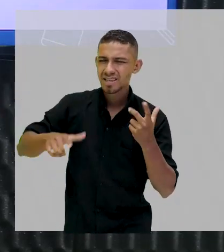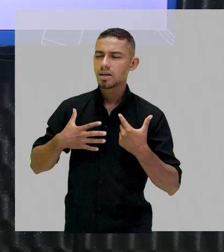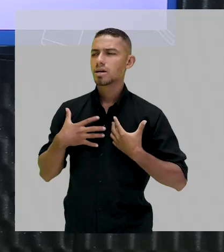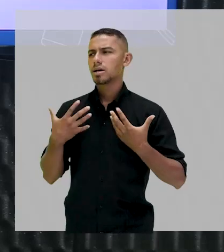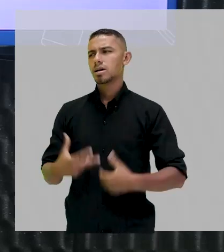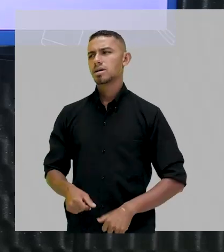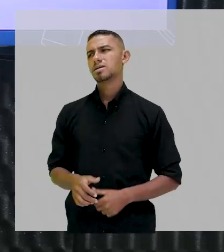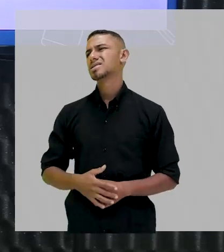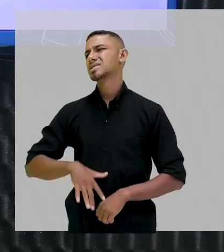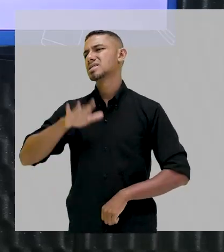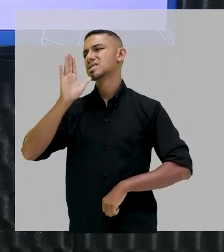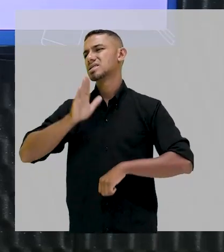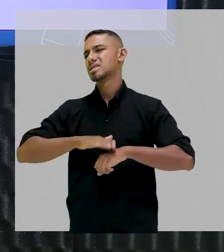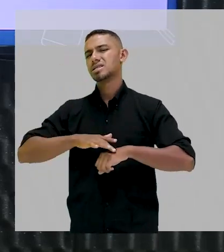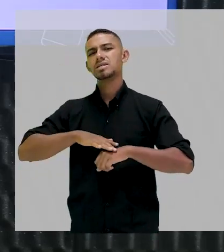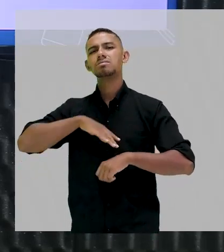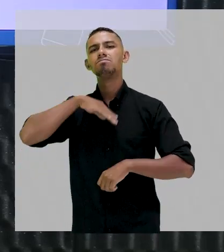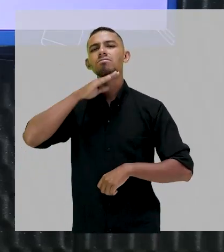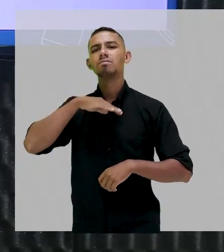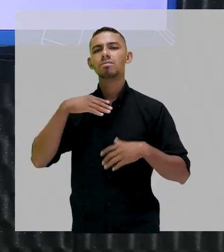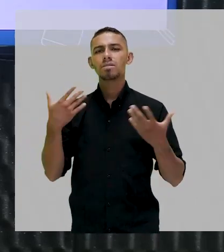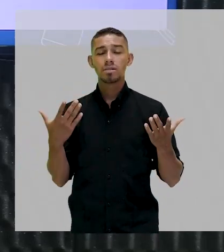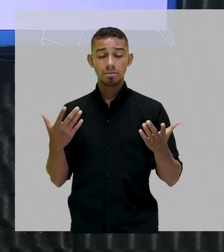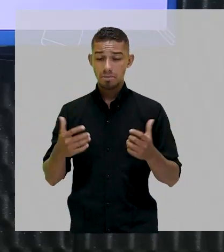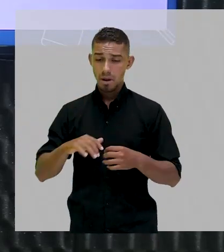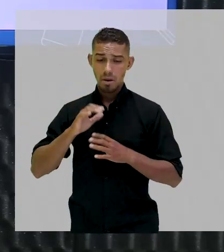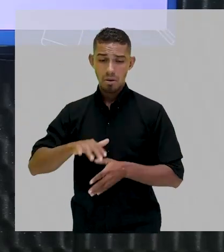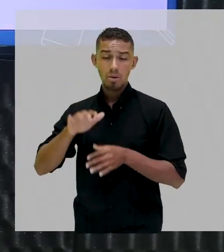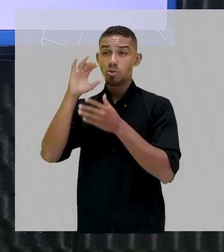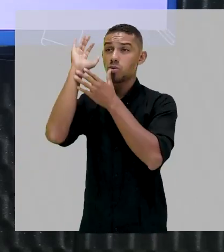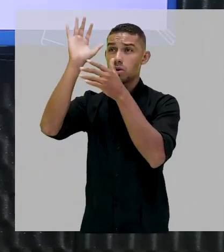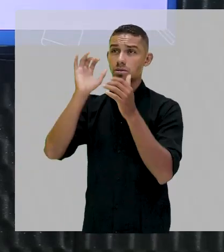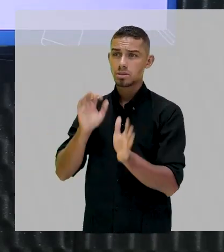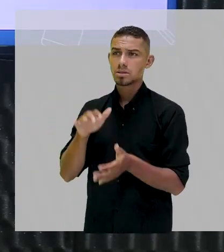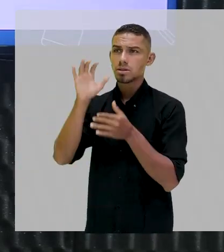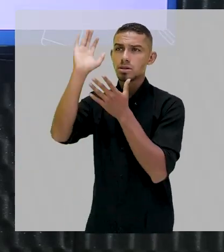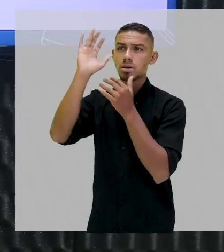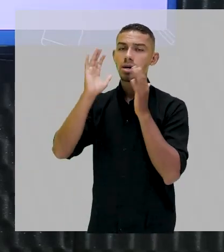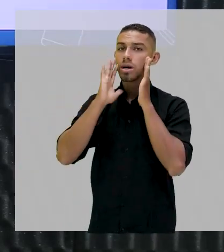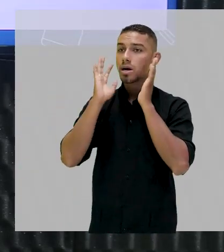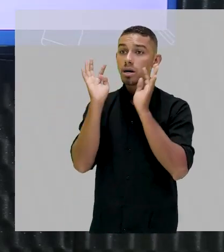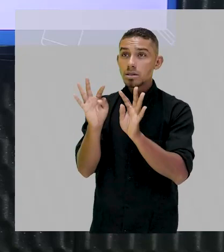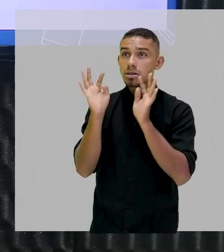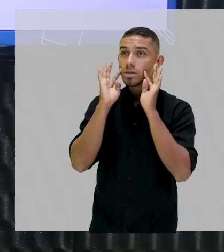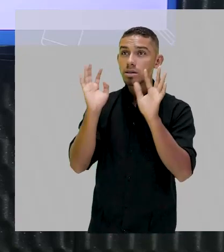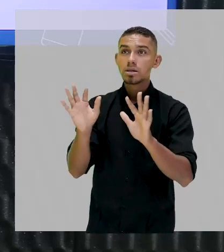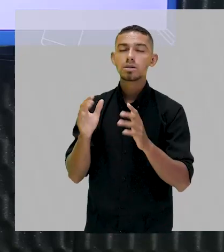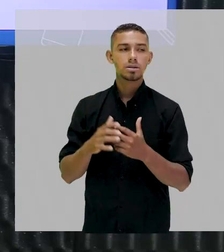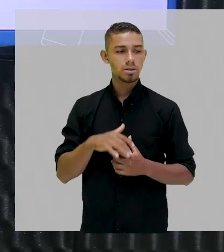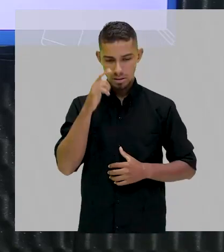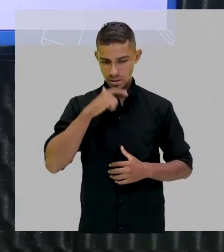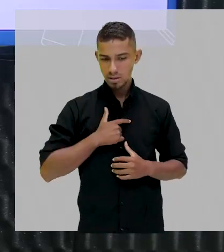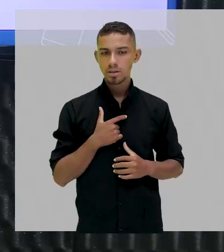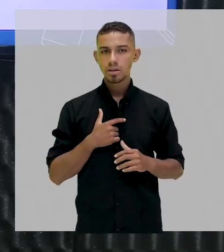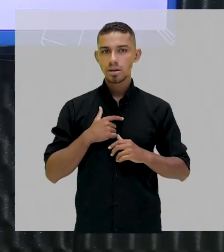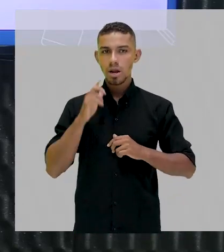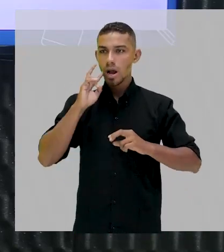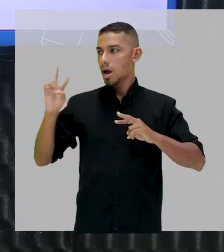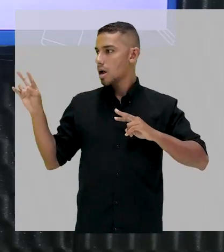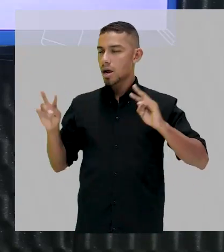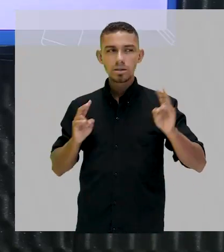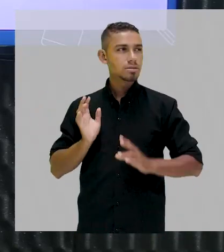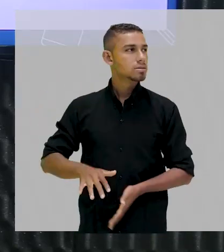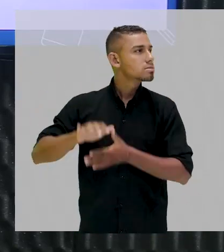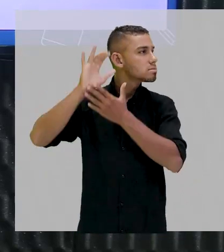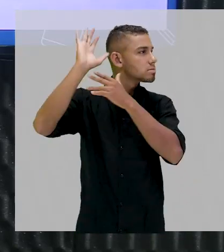Porque quanto mais ele automatizar esse gesto motor, menos atenção ele terá que dar a ele. Então, quando